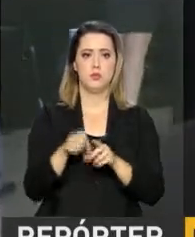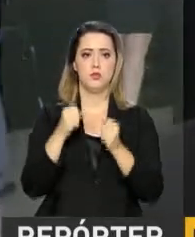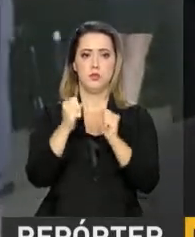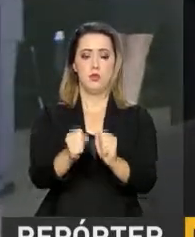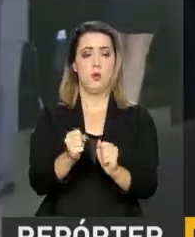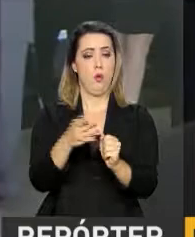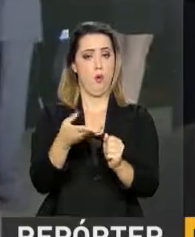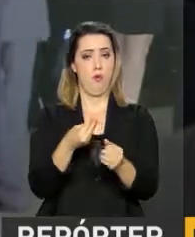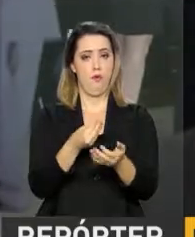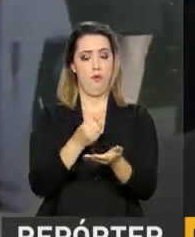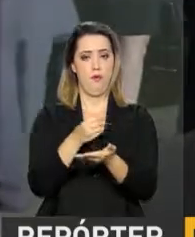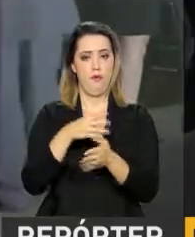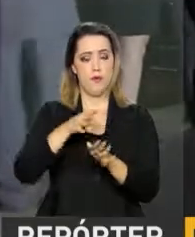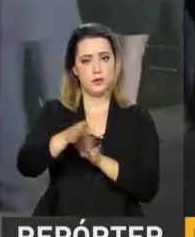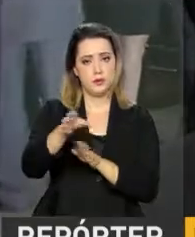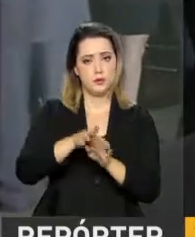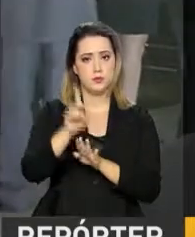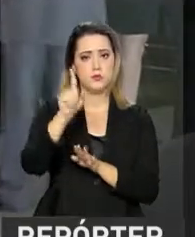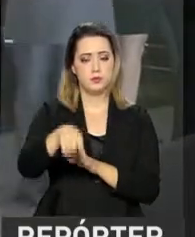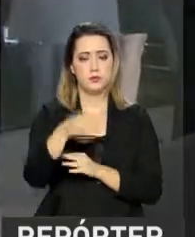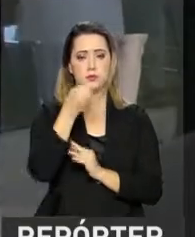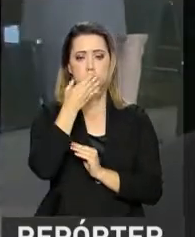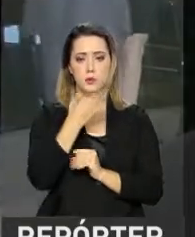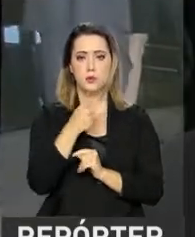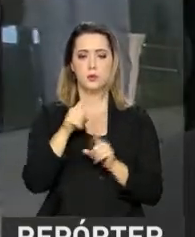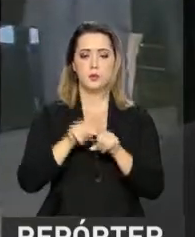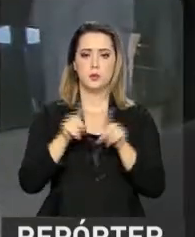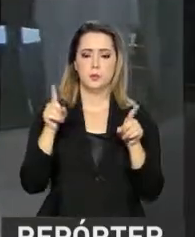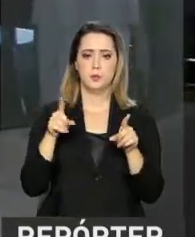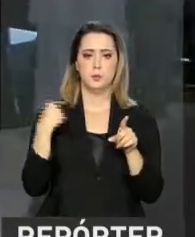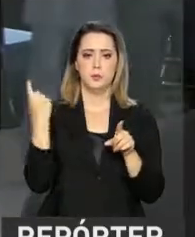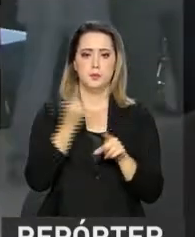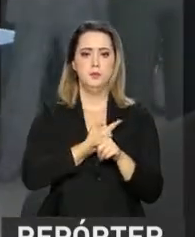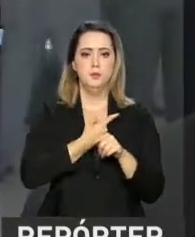bem consideradas, né?